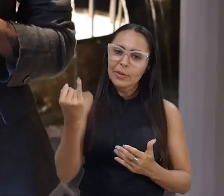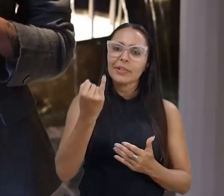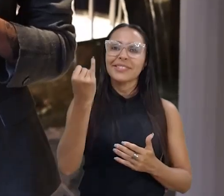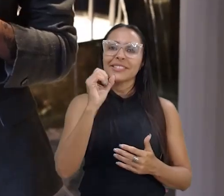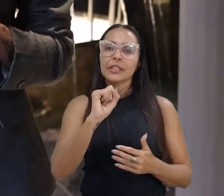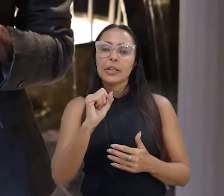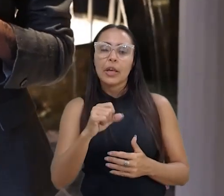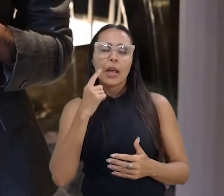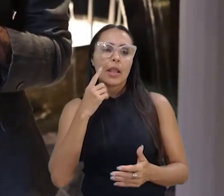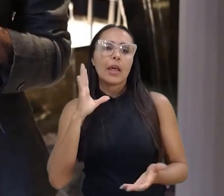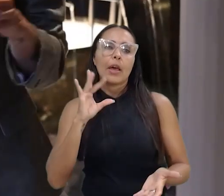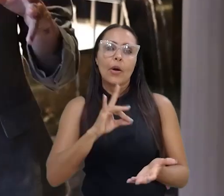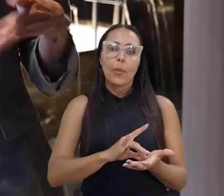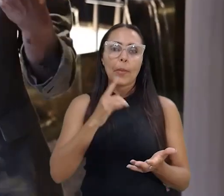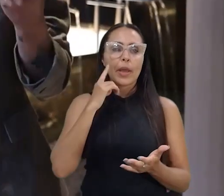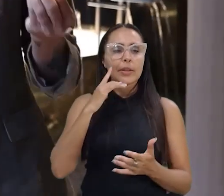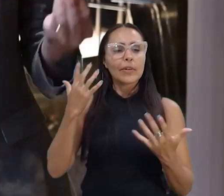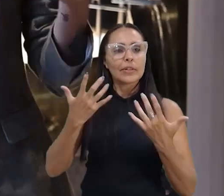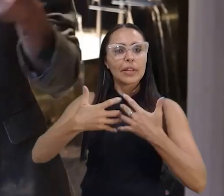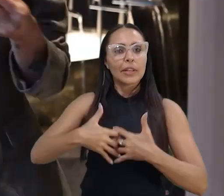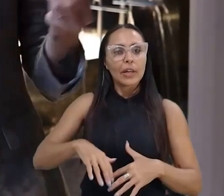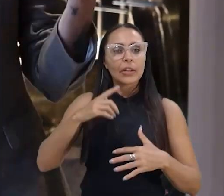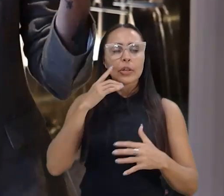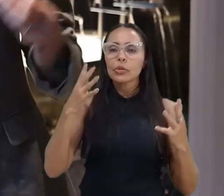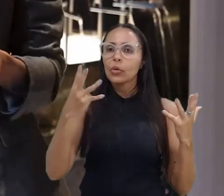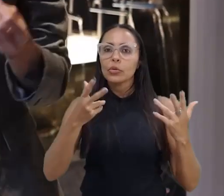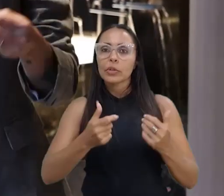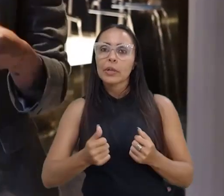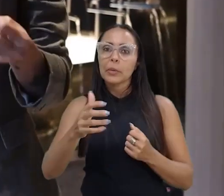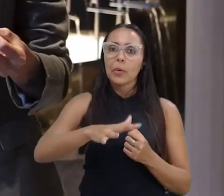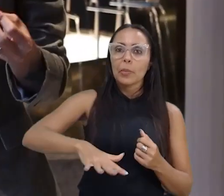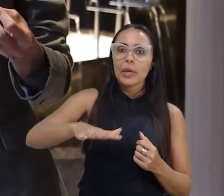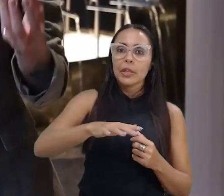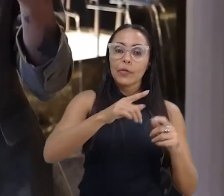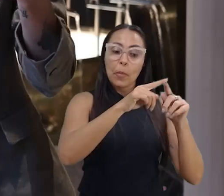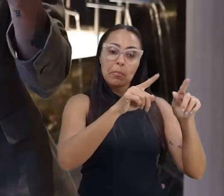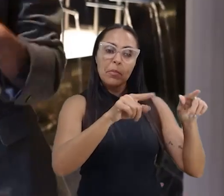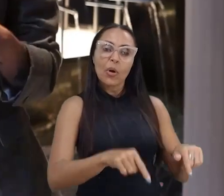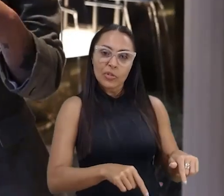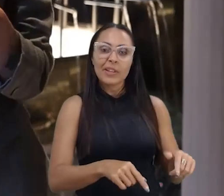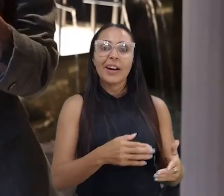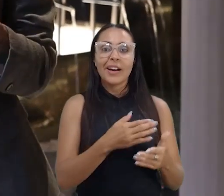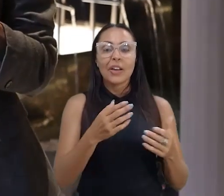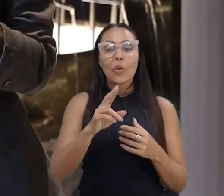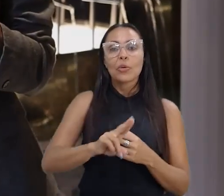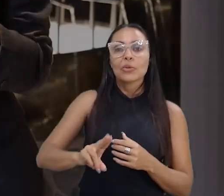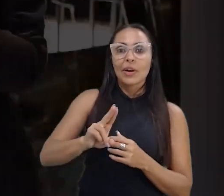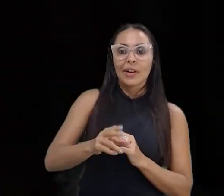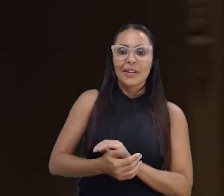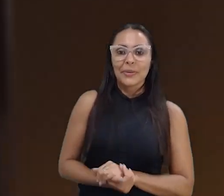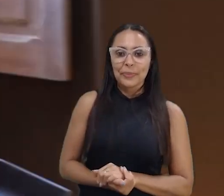importante, porque realmente faz esse link e todo mundo quer estar num ambiente que foi projetado para convidar o usuário para o